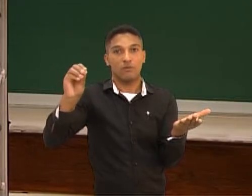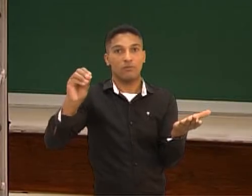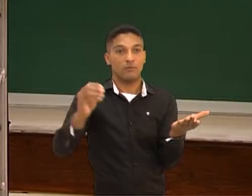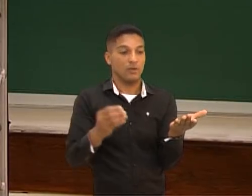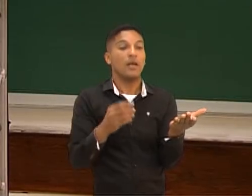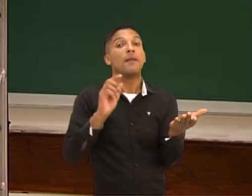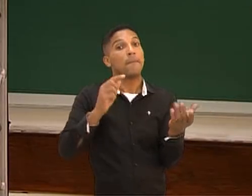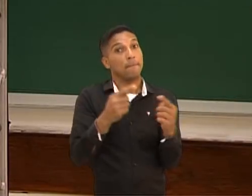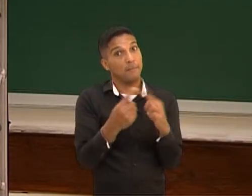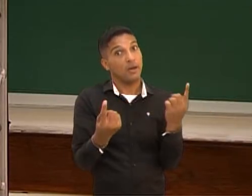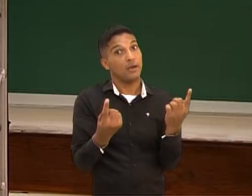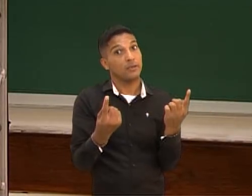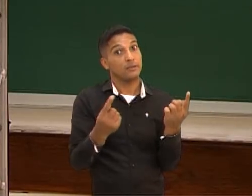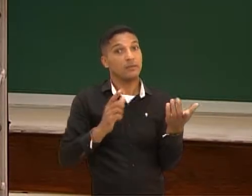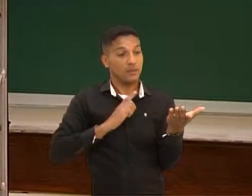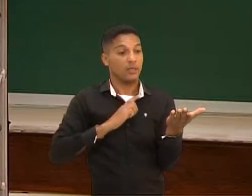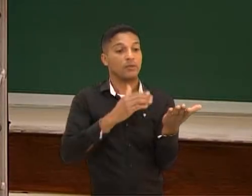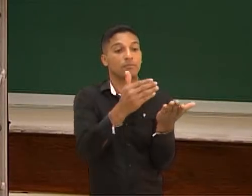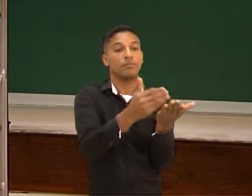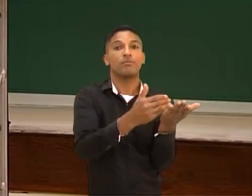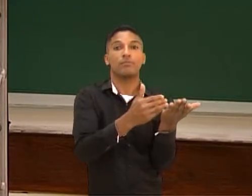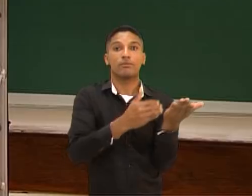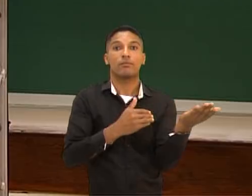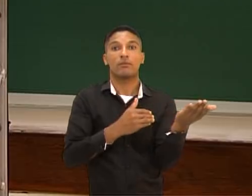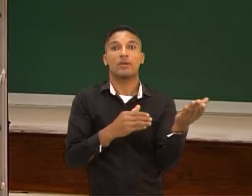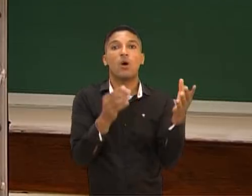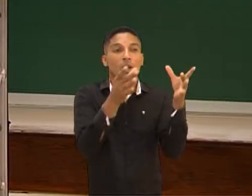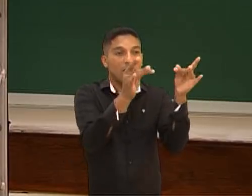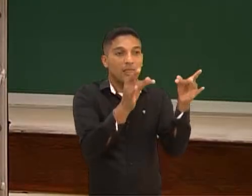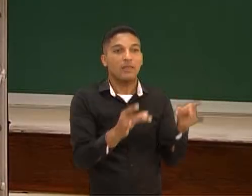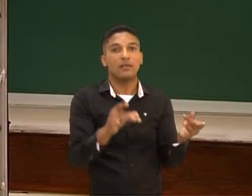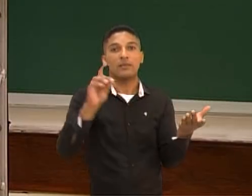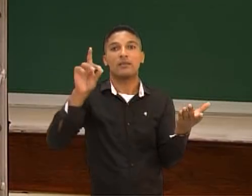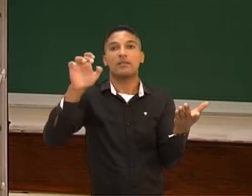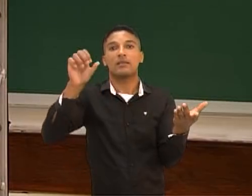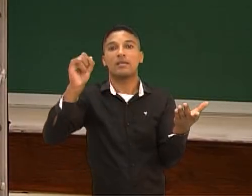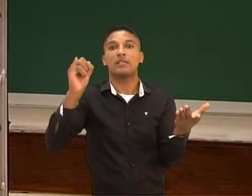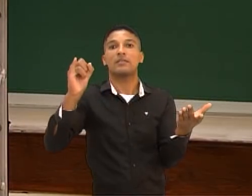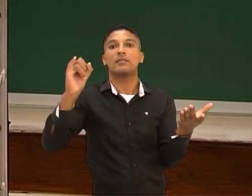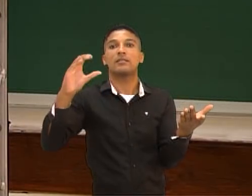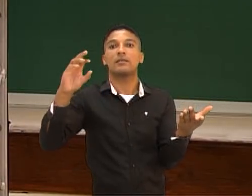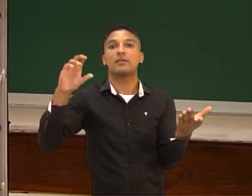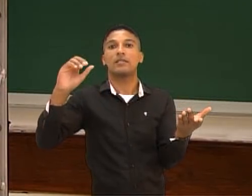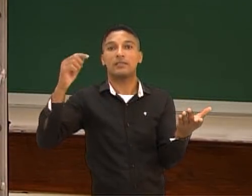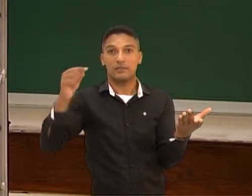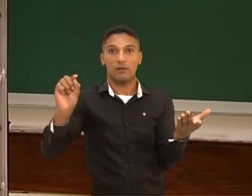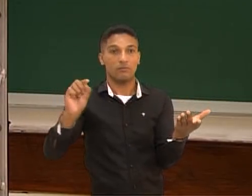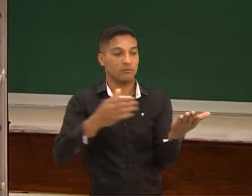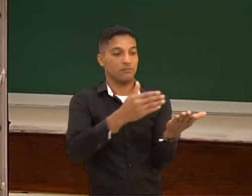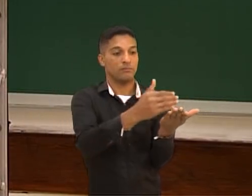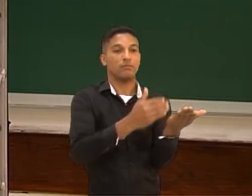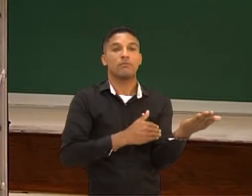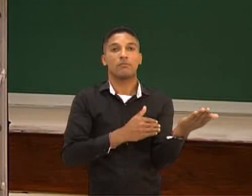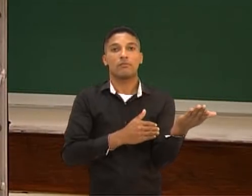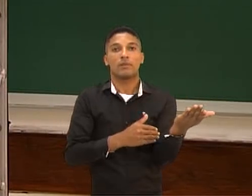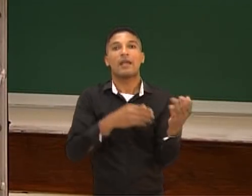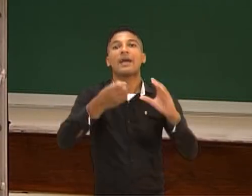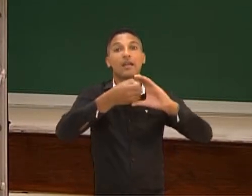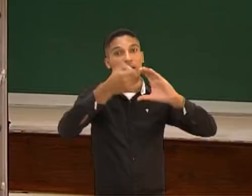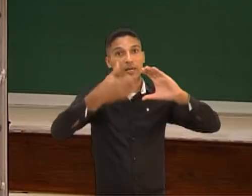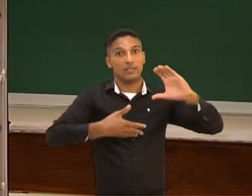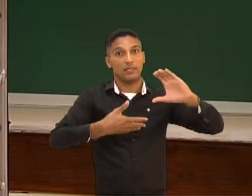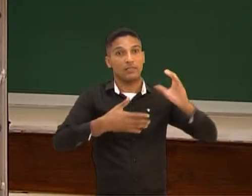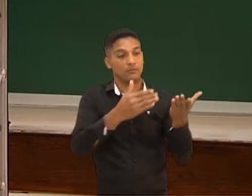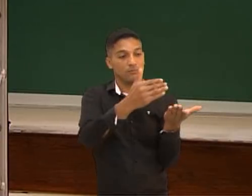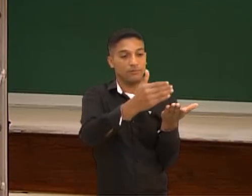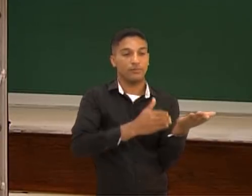mais características do texto descritivo, podem haver informações, características dos textos que